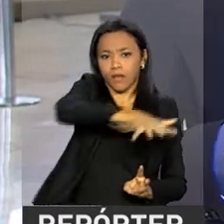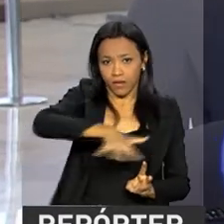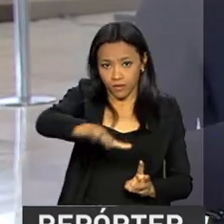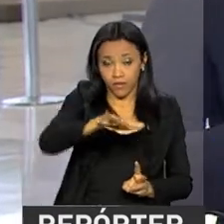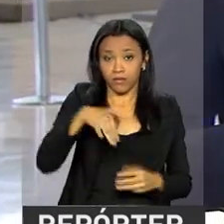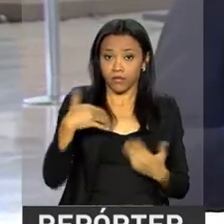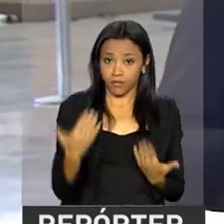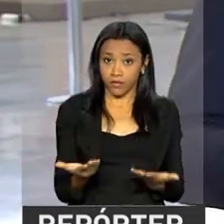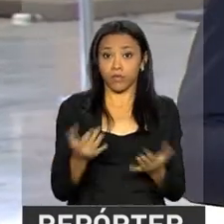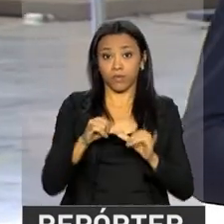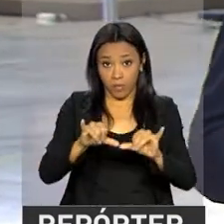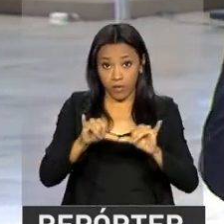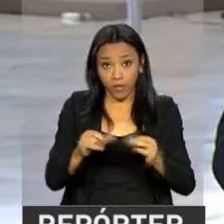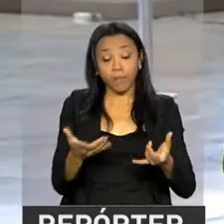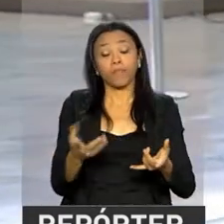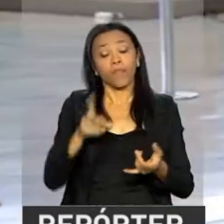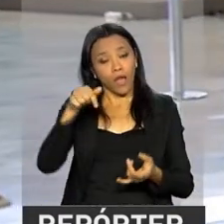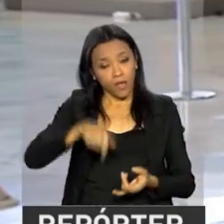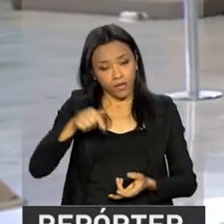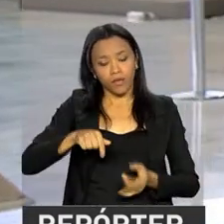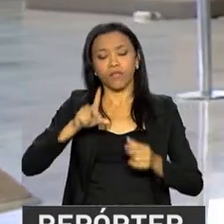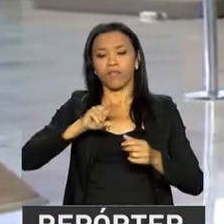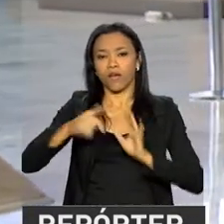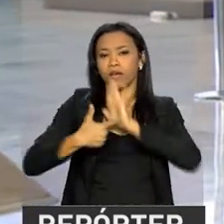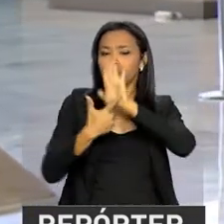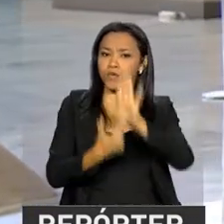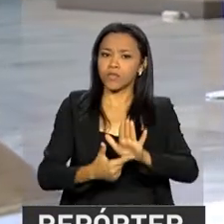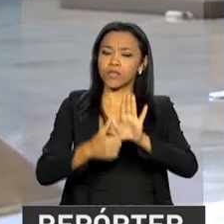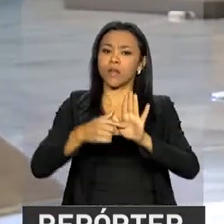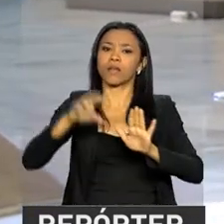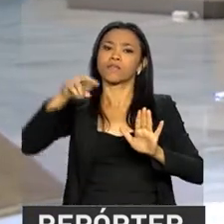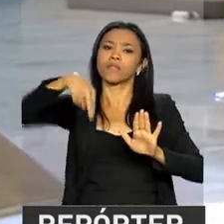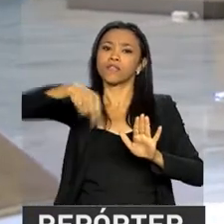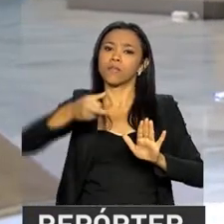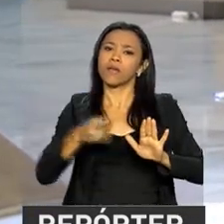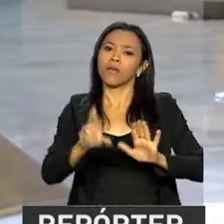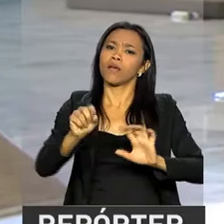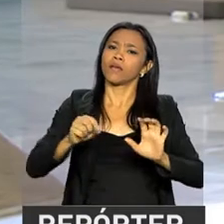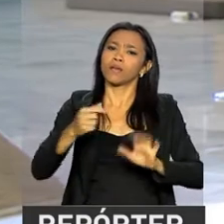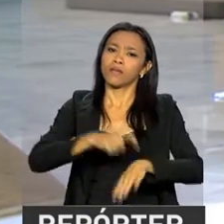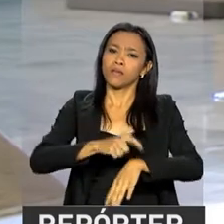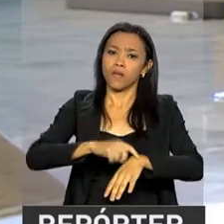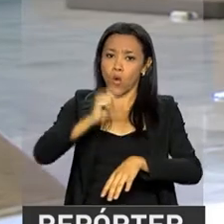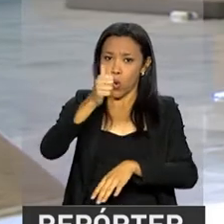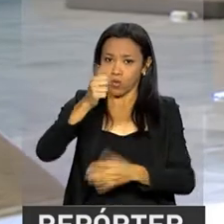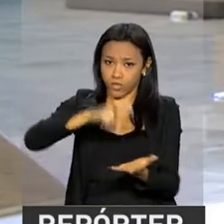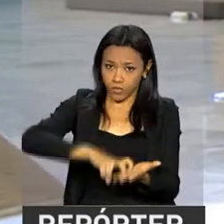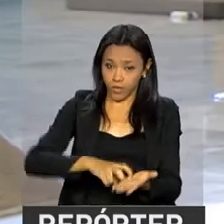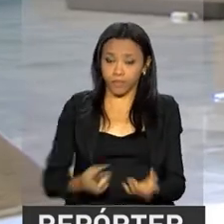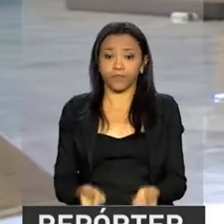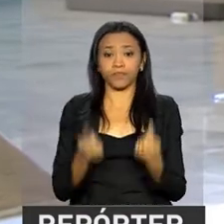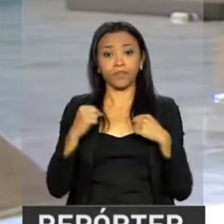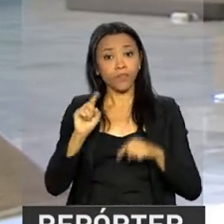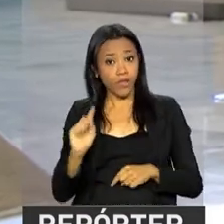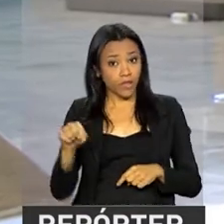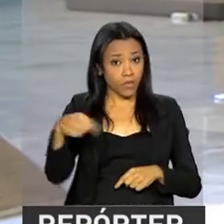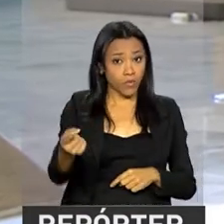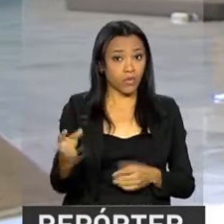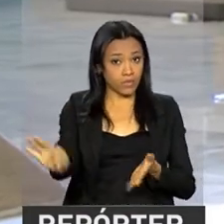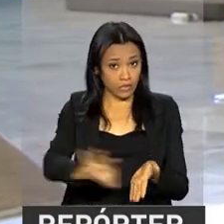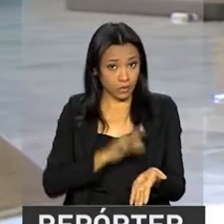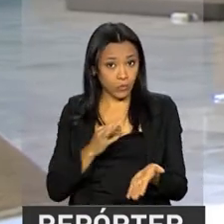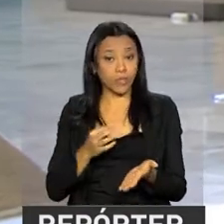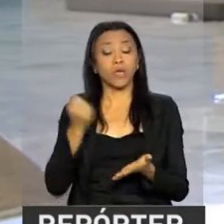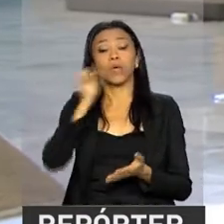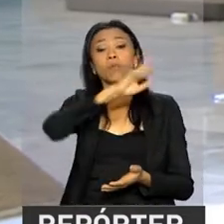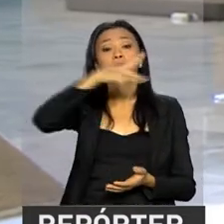TV NBR vai transmitir o evento ao vivo logo mais às 11 horas da manhã. Depois da assinatura desse decreto, o presidente